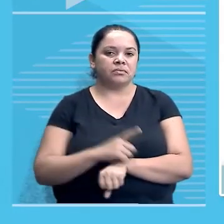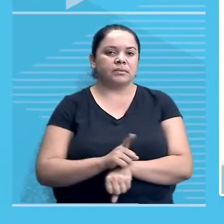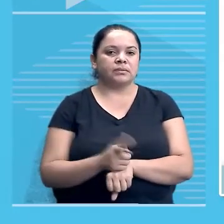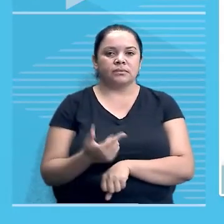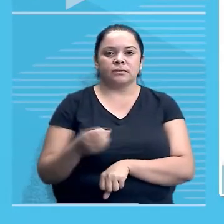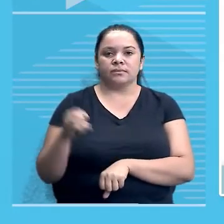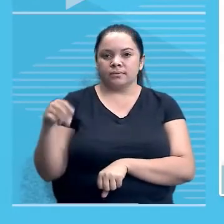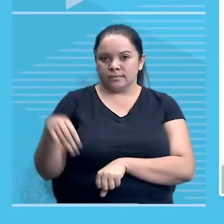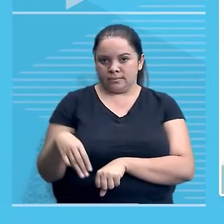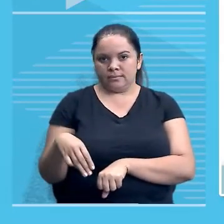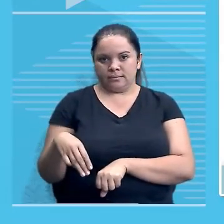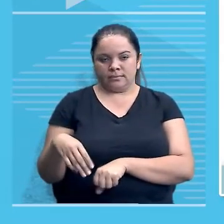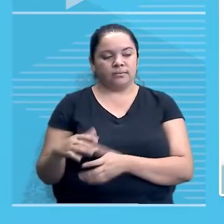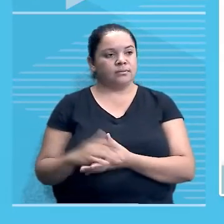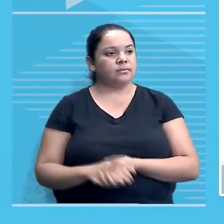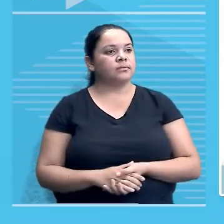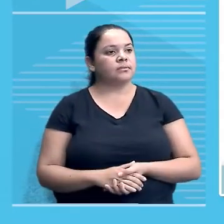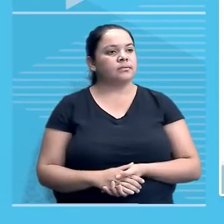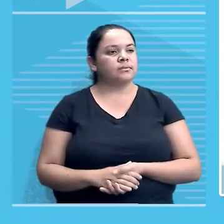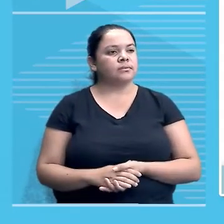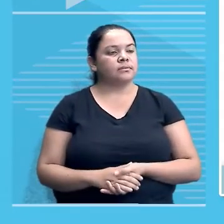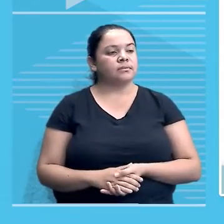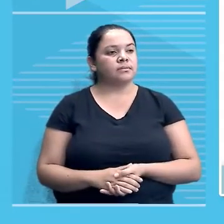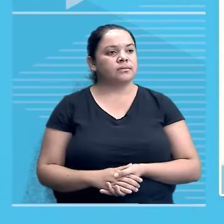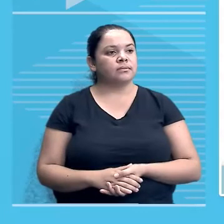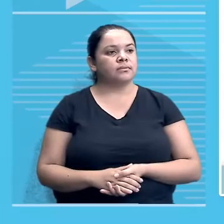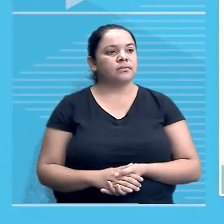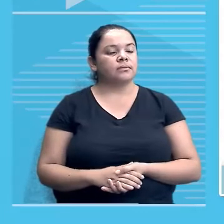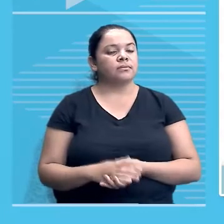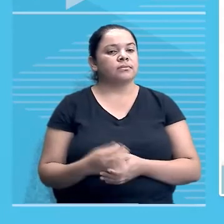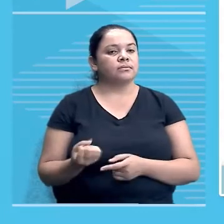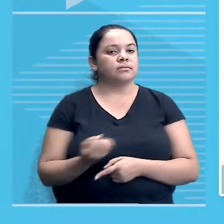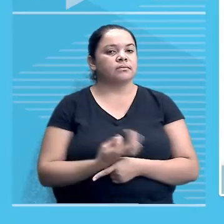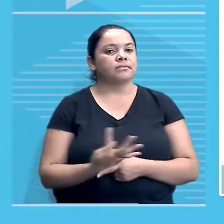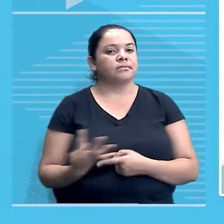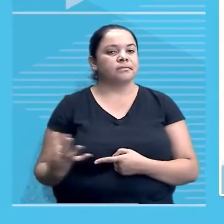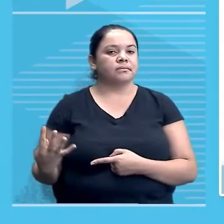determinar a quantidade de calor.